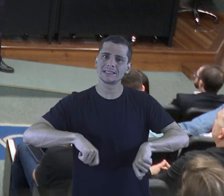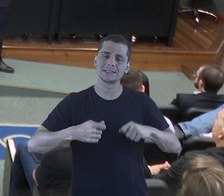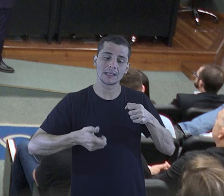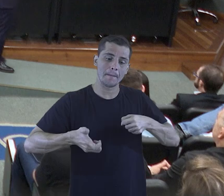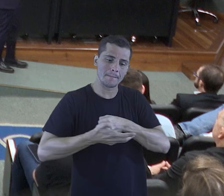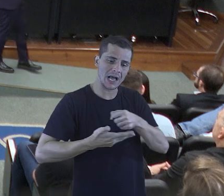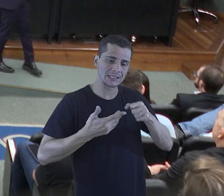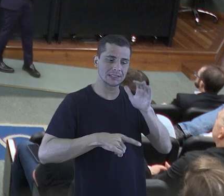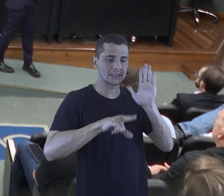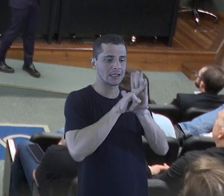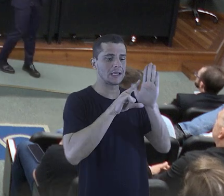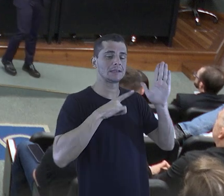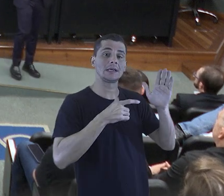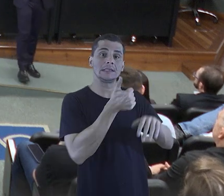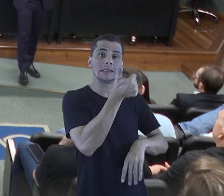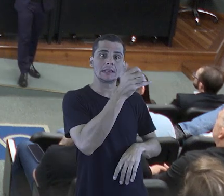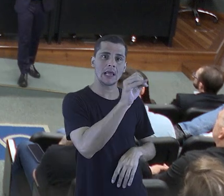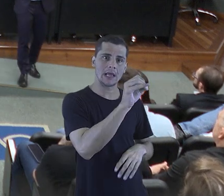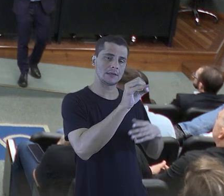bases legais.